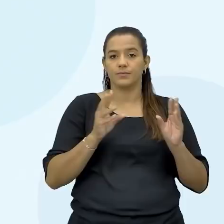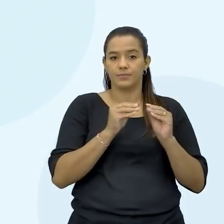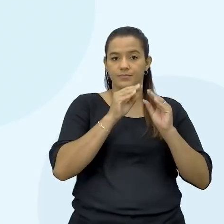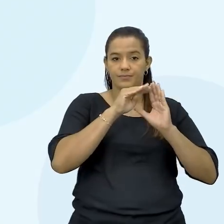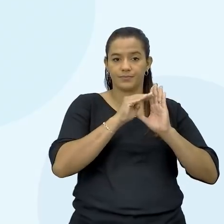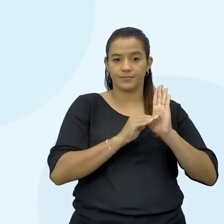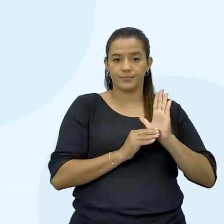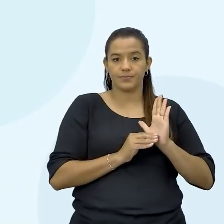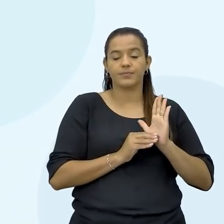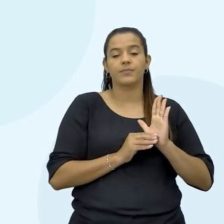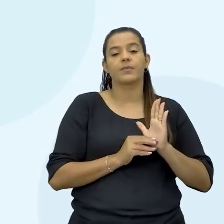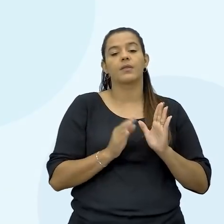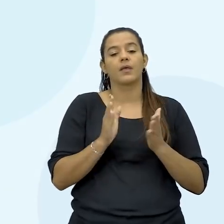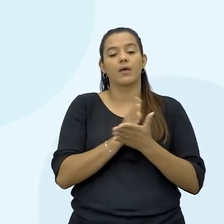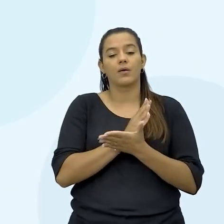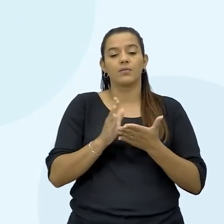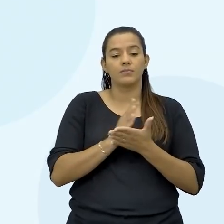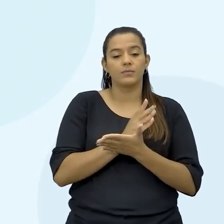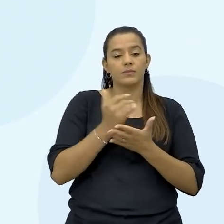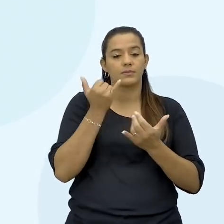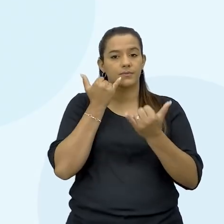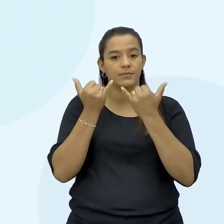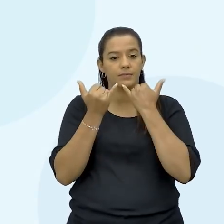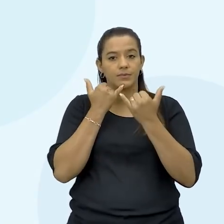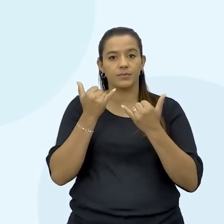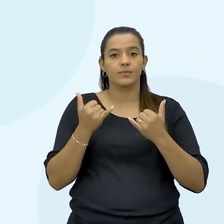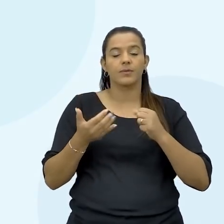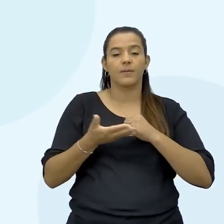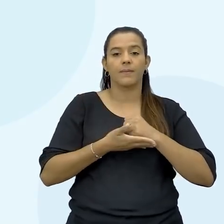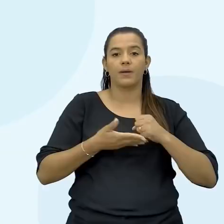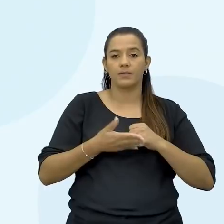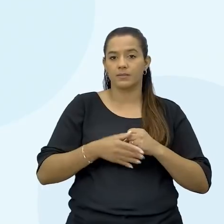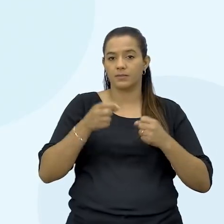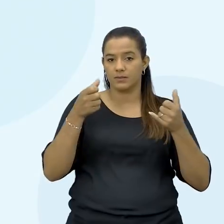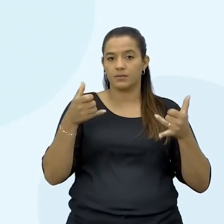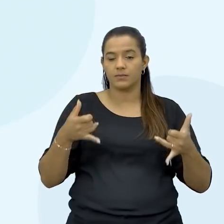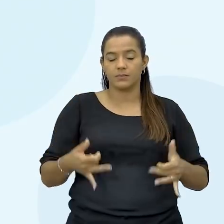e algumas informações básicas de apresentação do